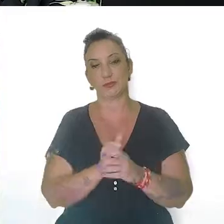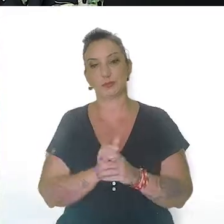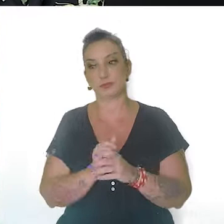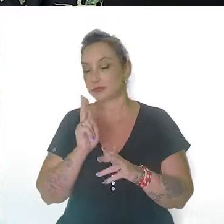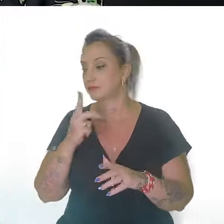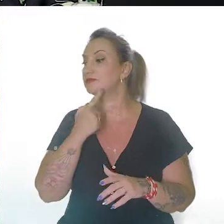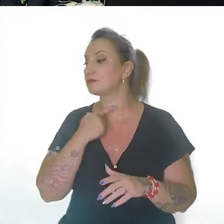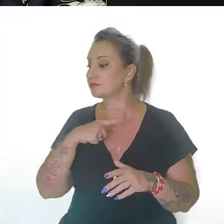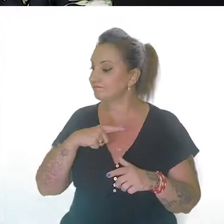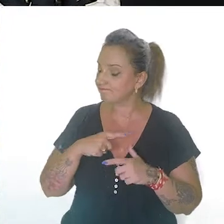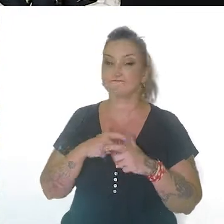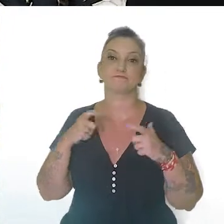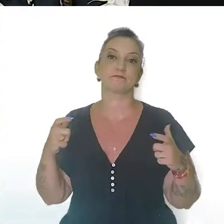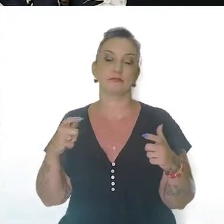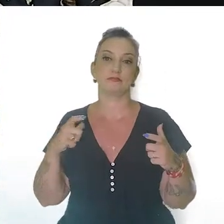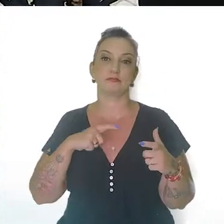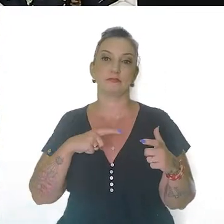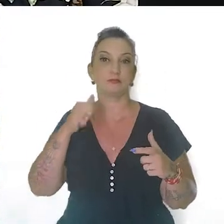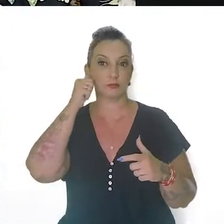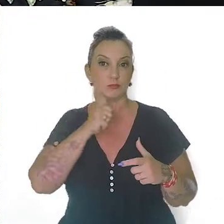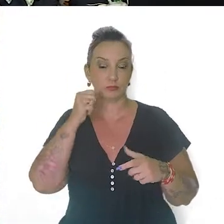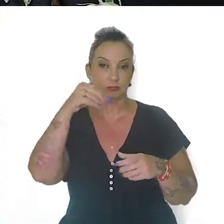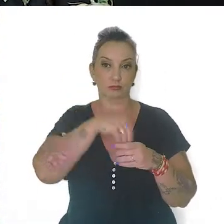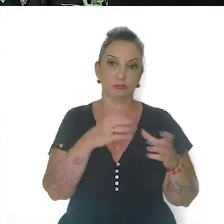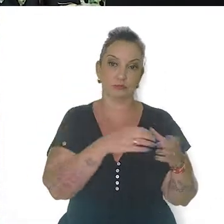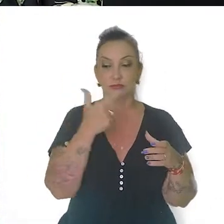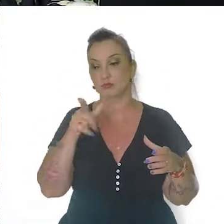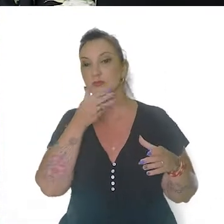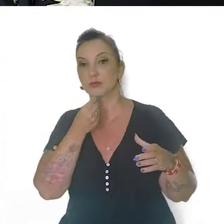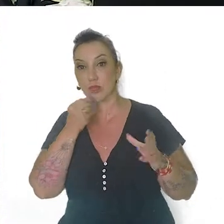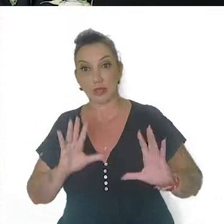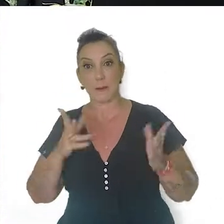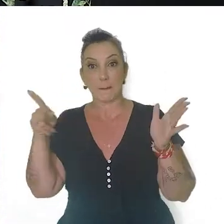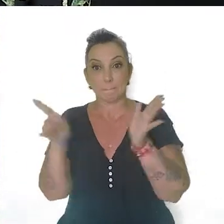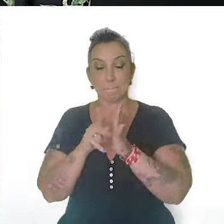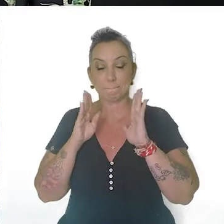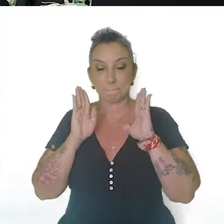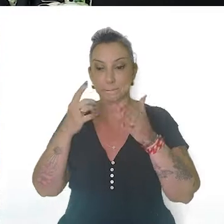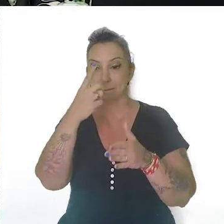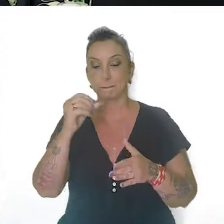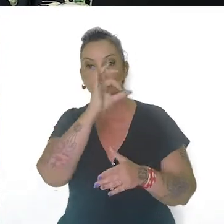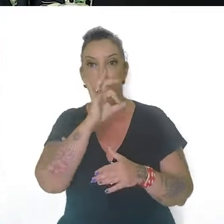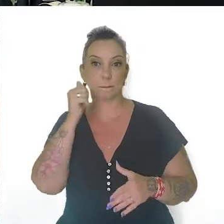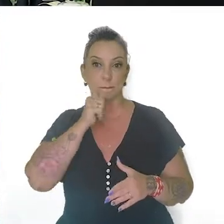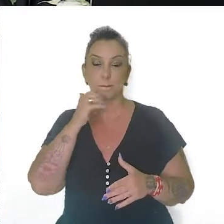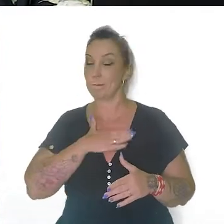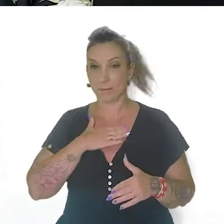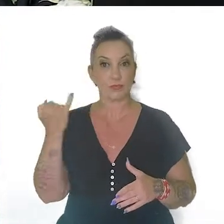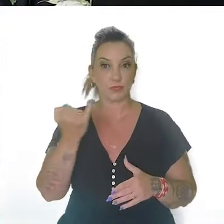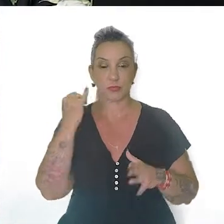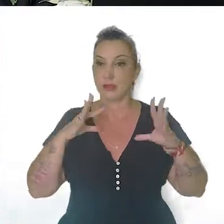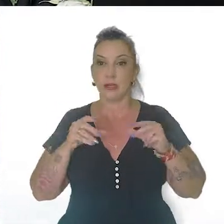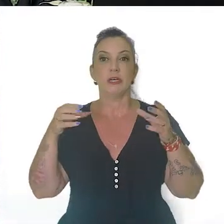isso. Então, eu sempre tentei ao máximo ter mais mulheres na equipe do que homens, porque é um festival voltado 100% para a mulher. E para